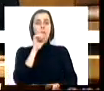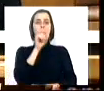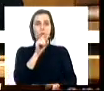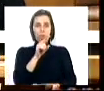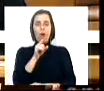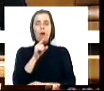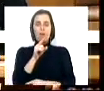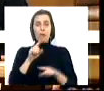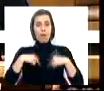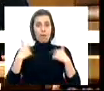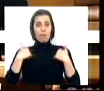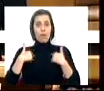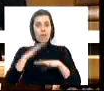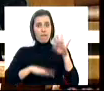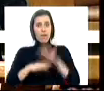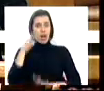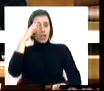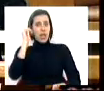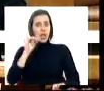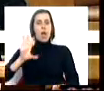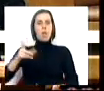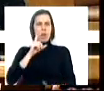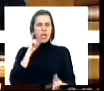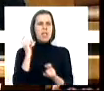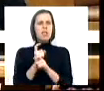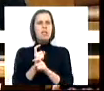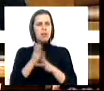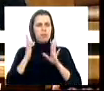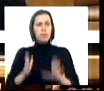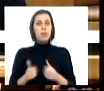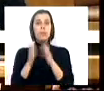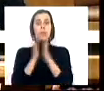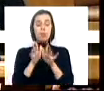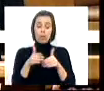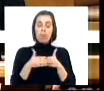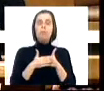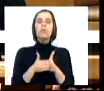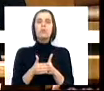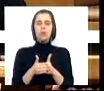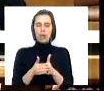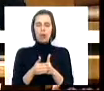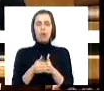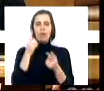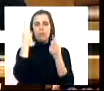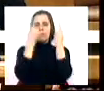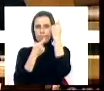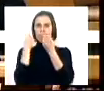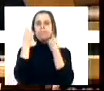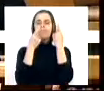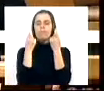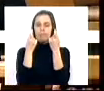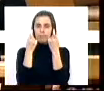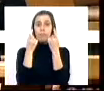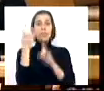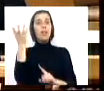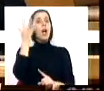Governo foi coautor, e o país deve exigir que todo este processo seja reequacionado, de